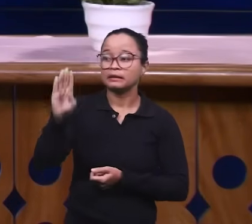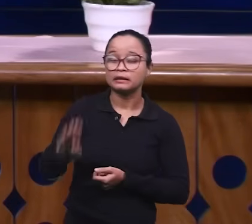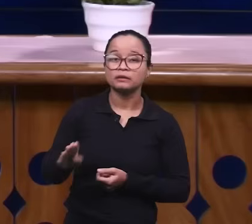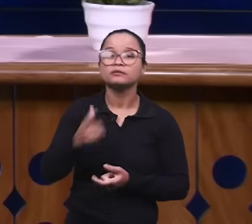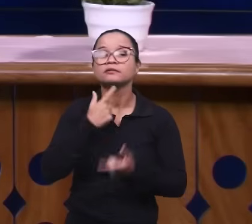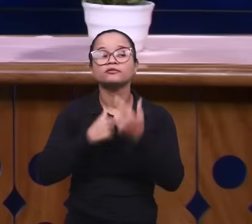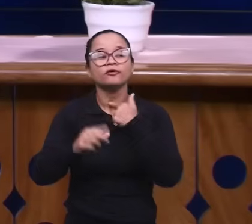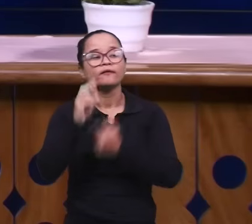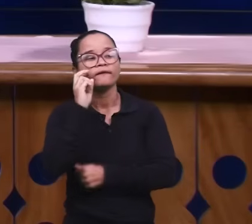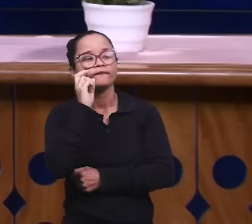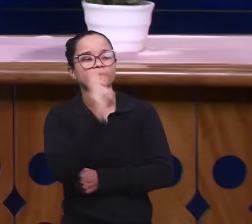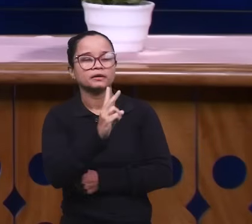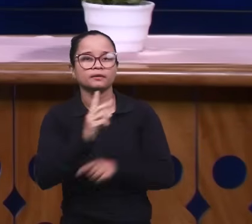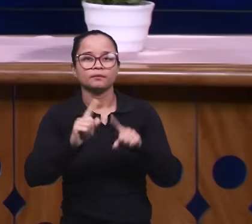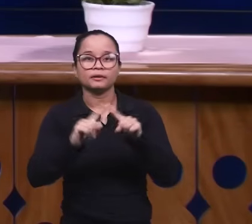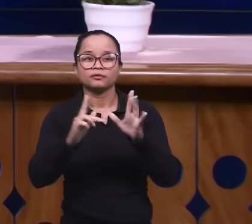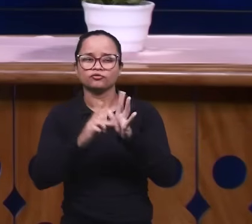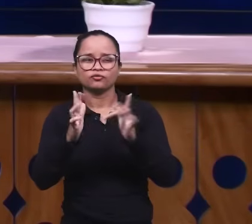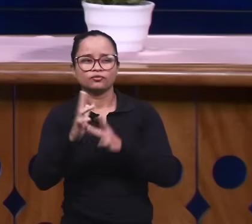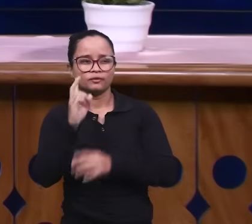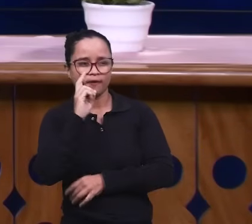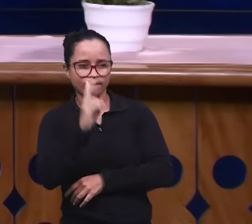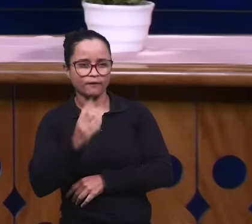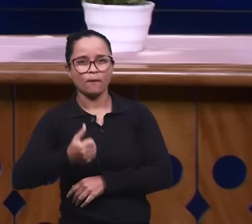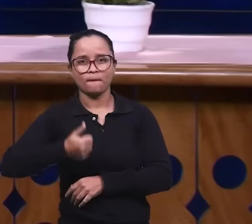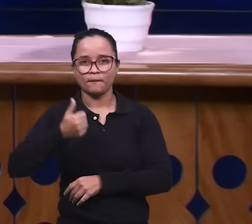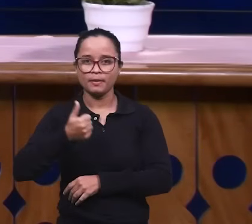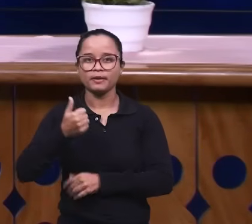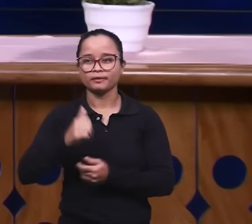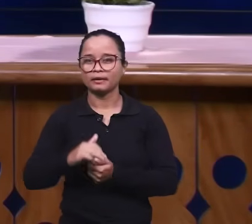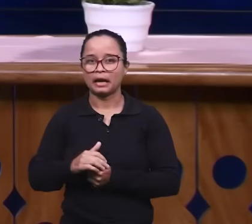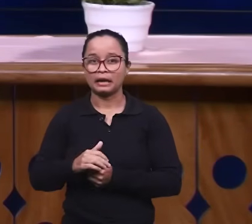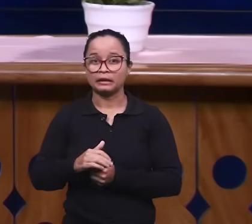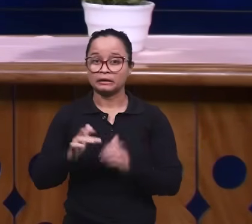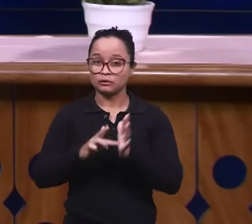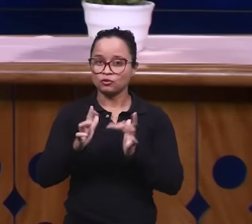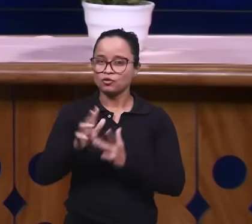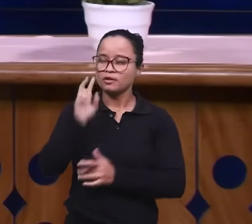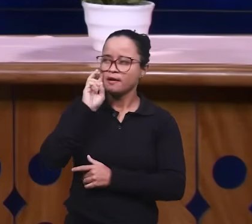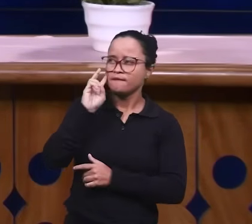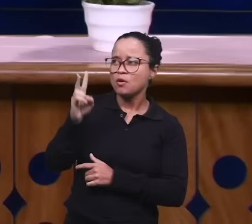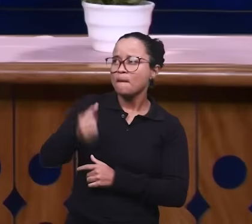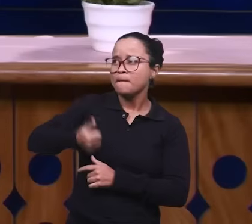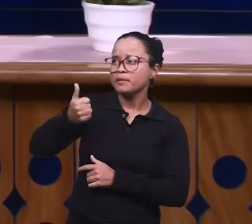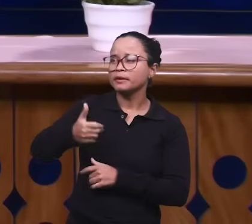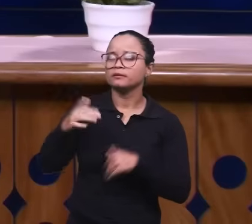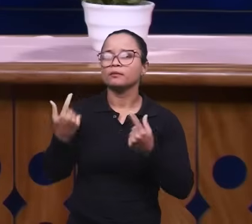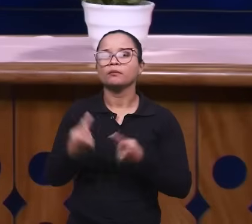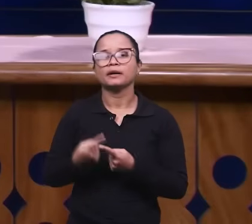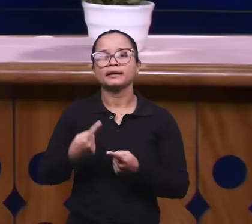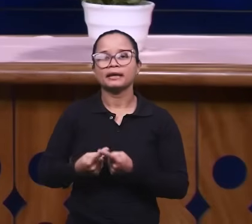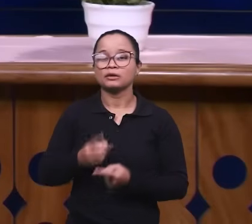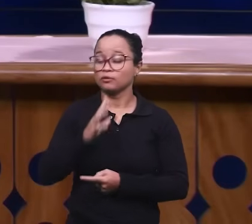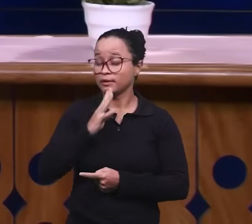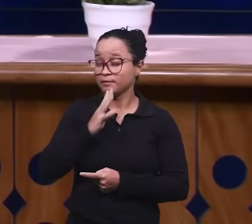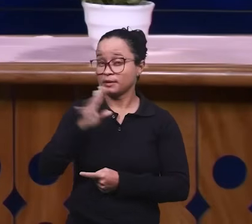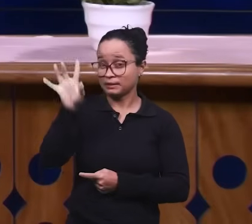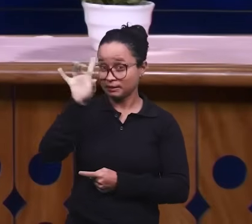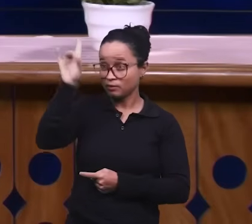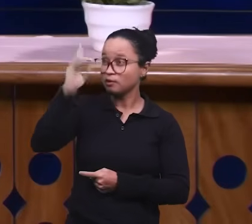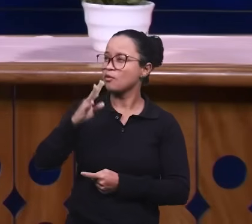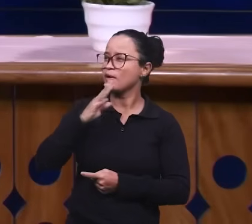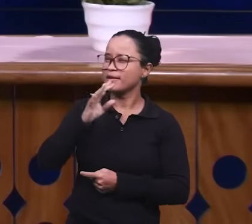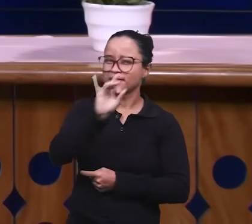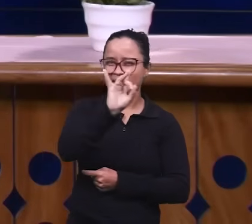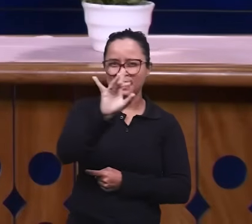vê-lo, mas Jesus o viu primeiro. Porque na onisciência de Deus, ele conhece cada um